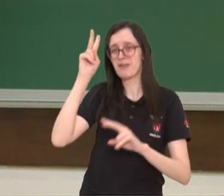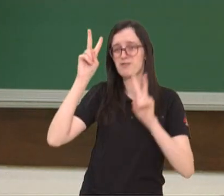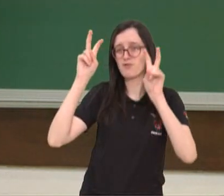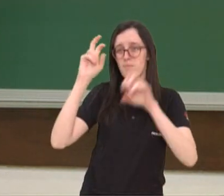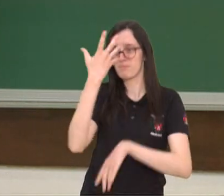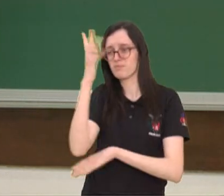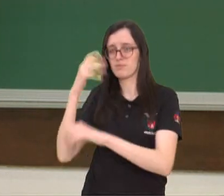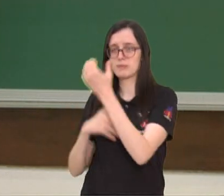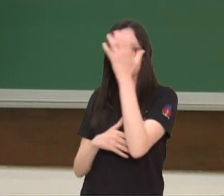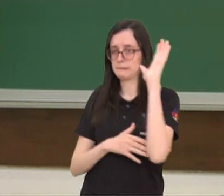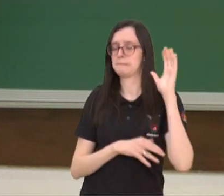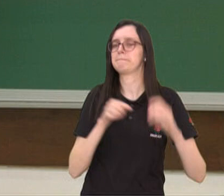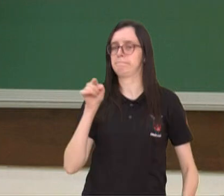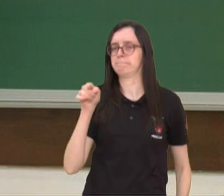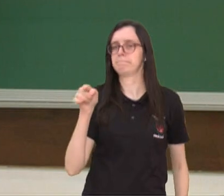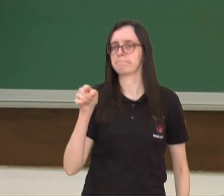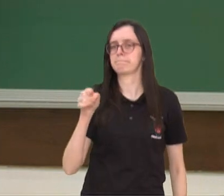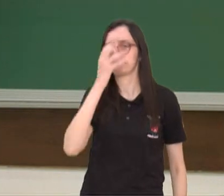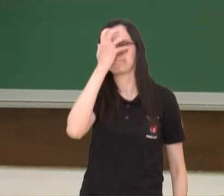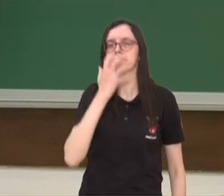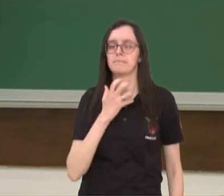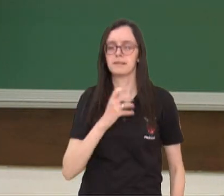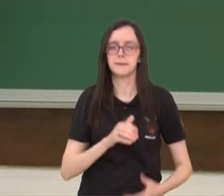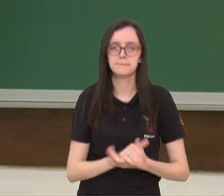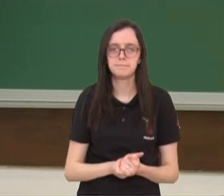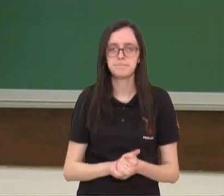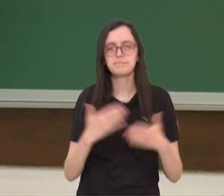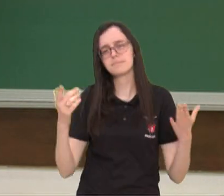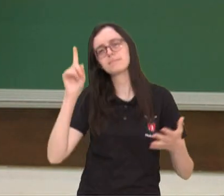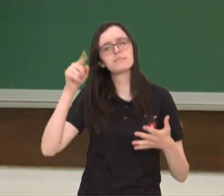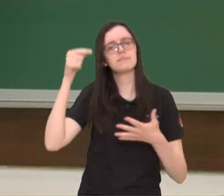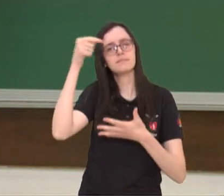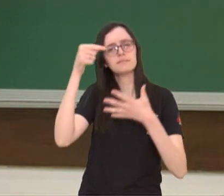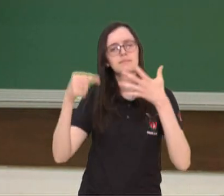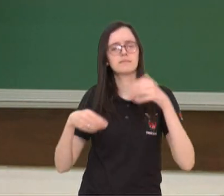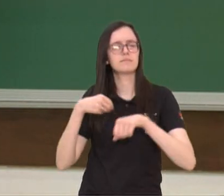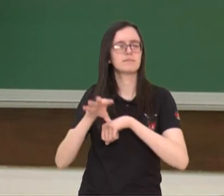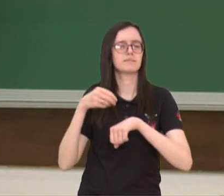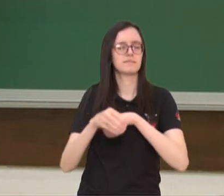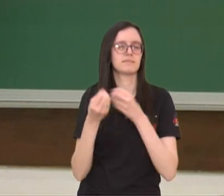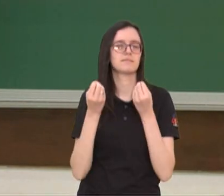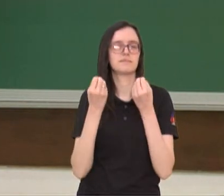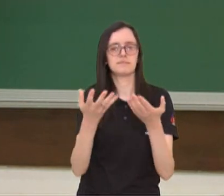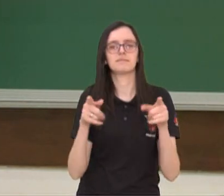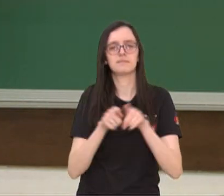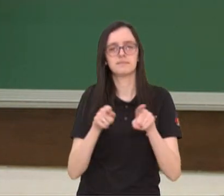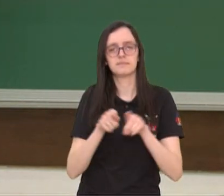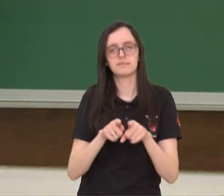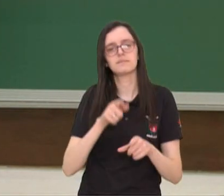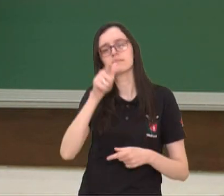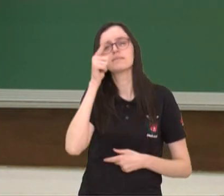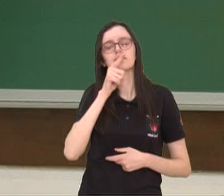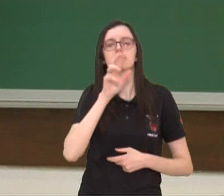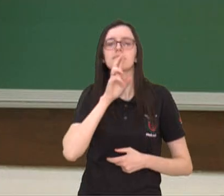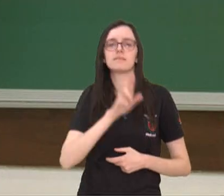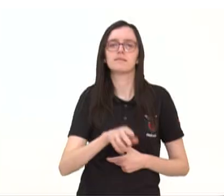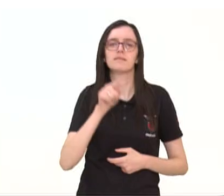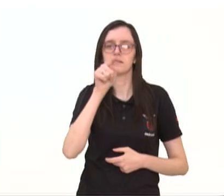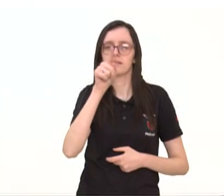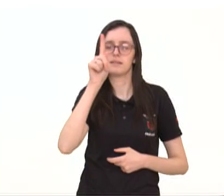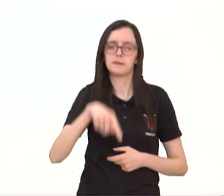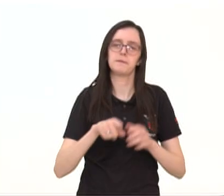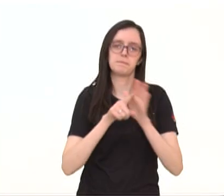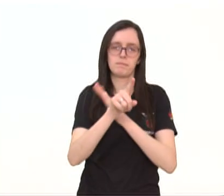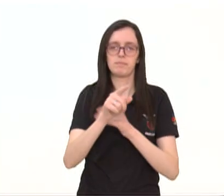o meio ambiente em si, né? Então, são essas dicas que eu estou te dando aí para você responder aí